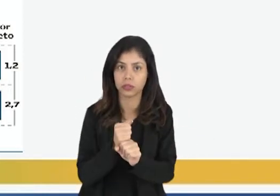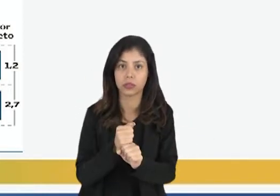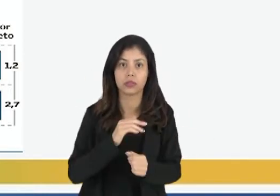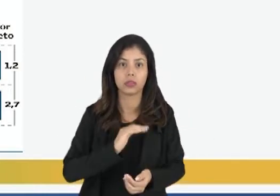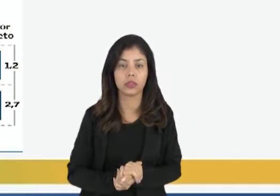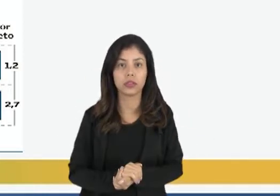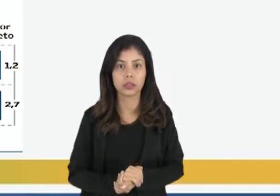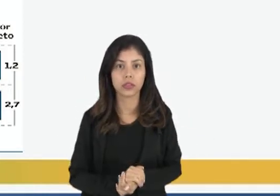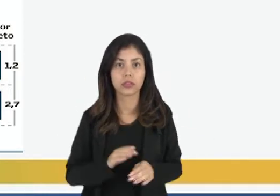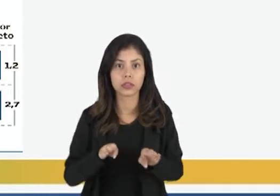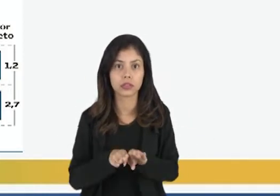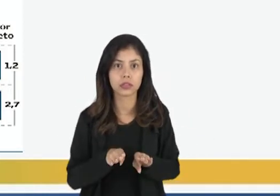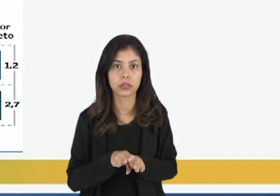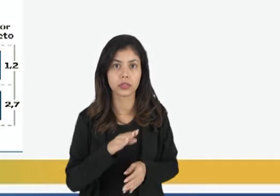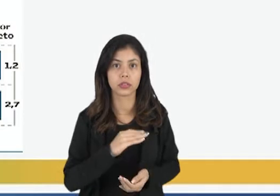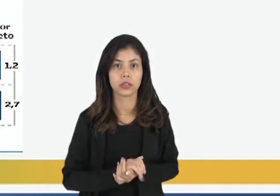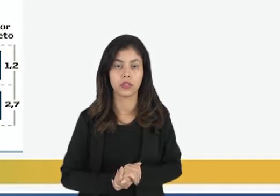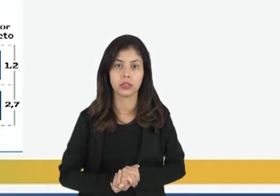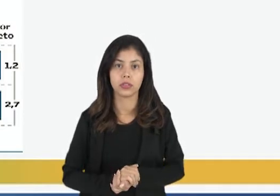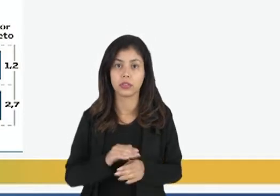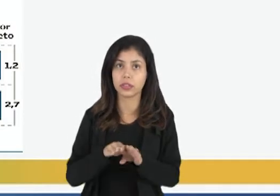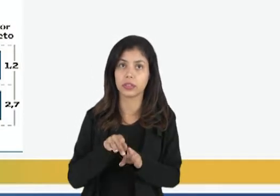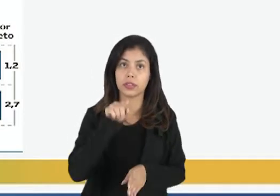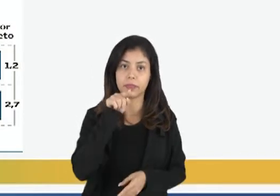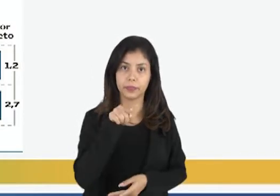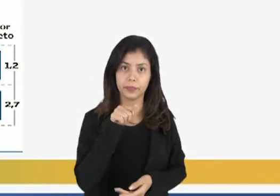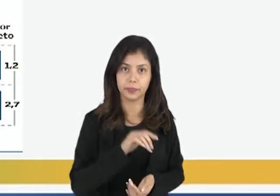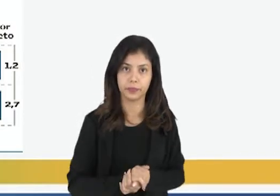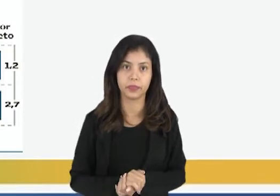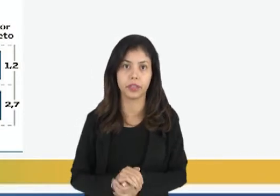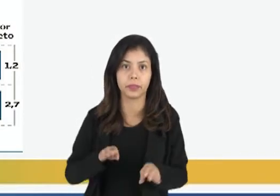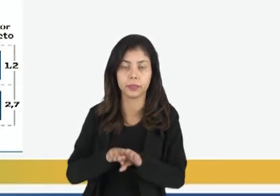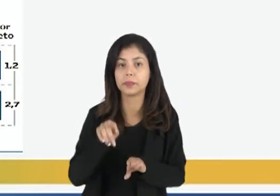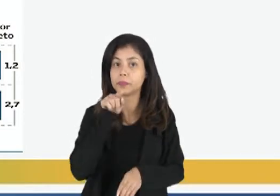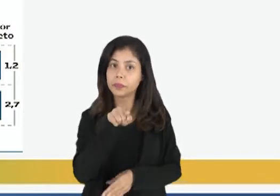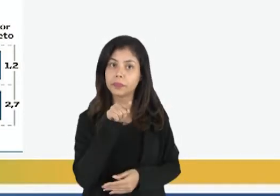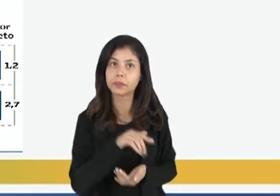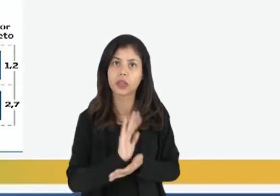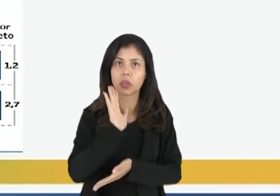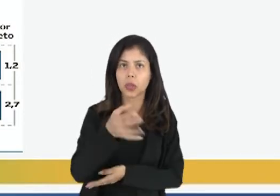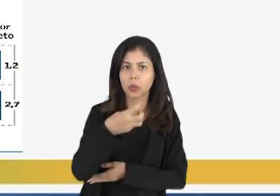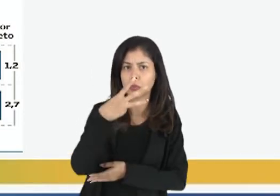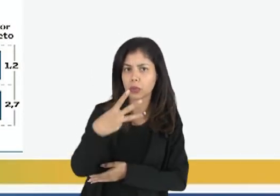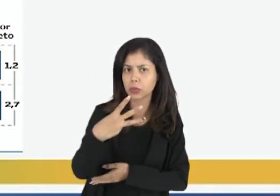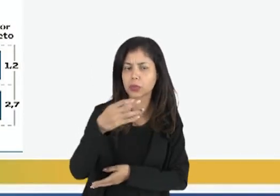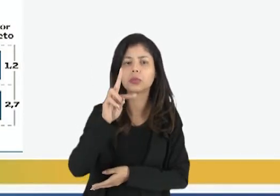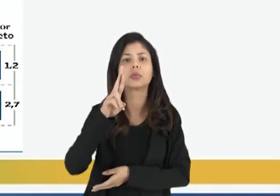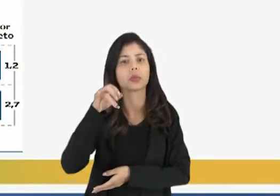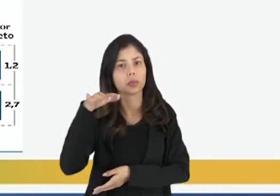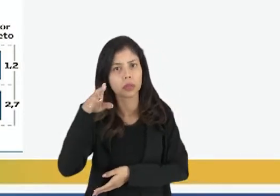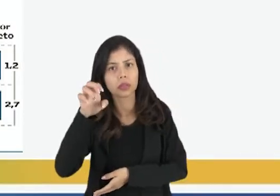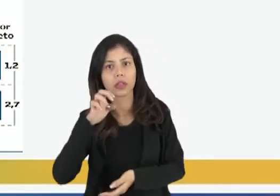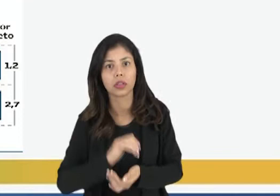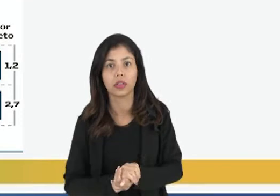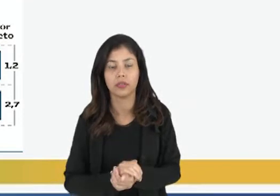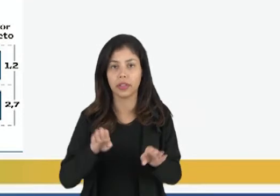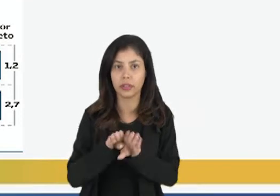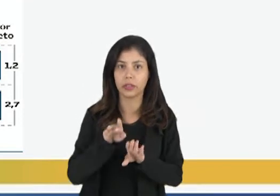havia 1,2% no terceiro trimestre de 2012, já no terceiro trimestre de